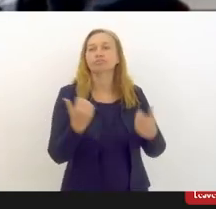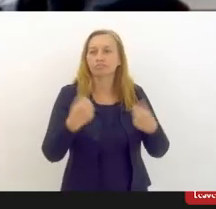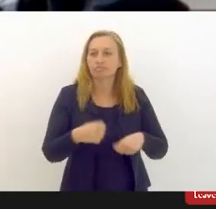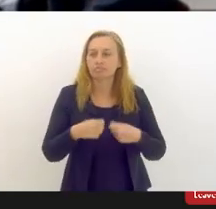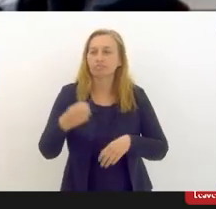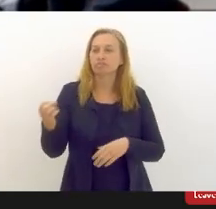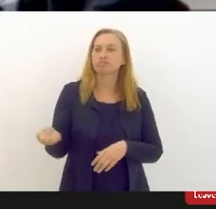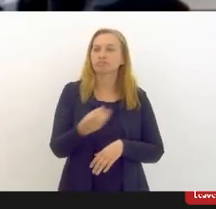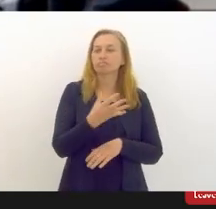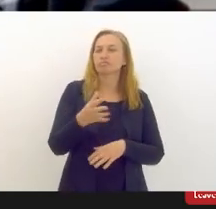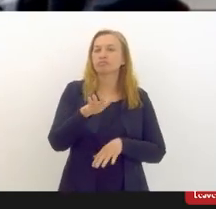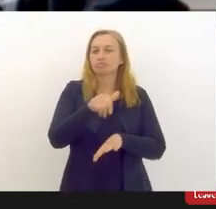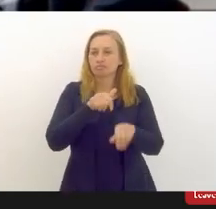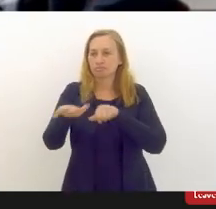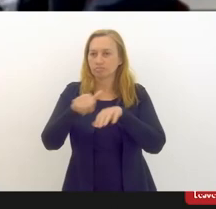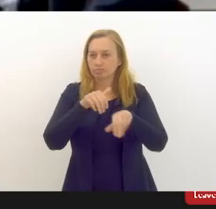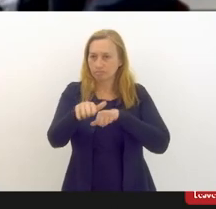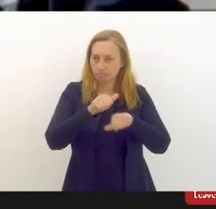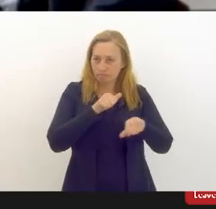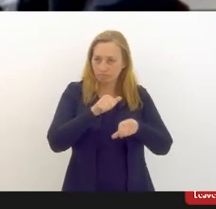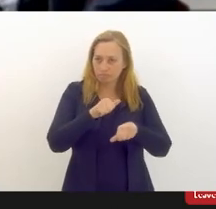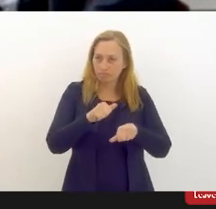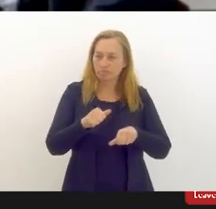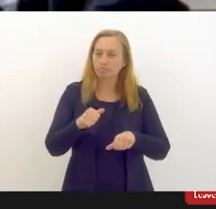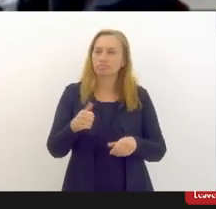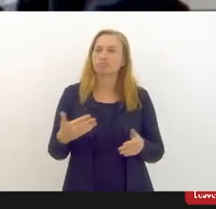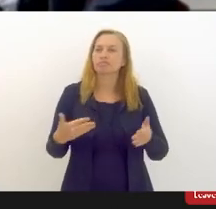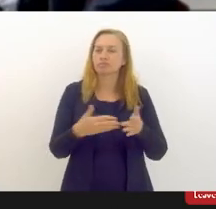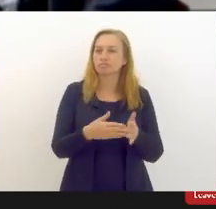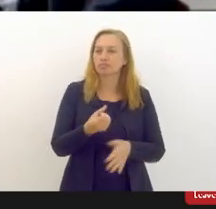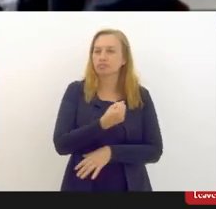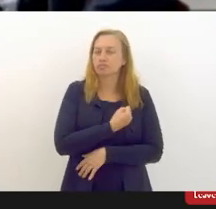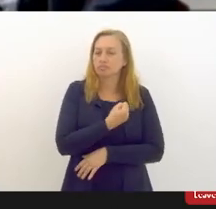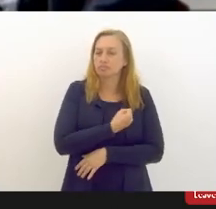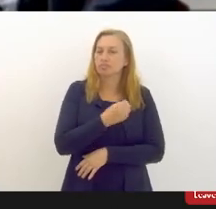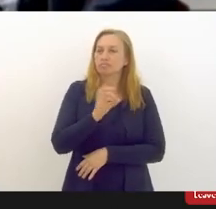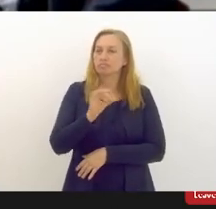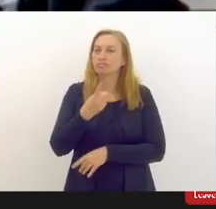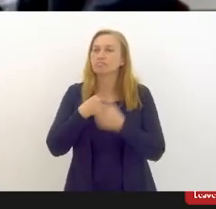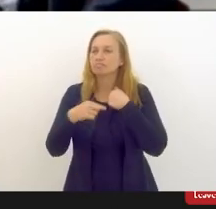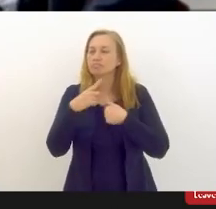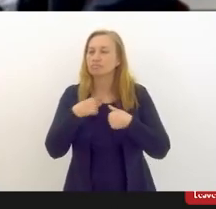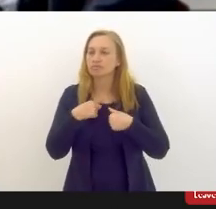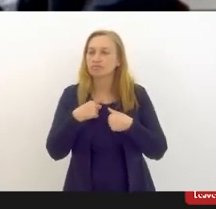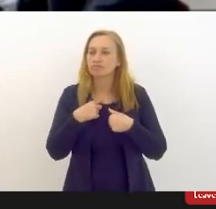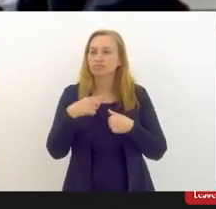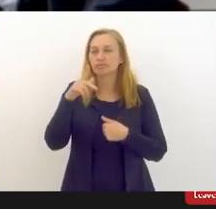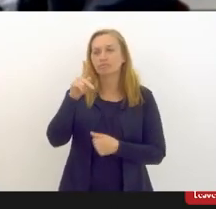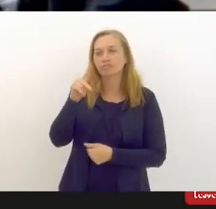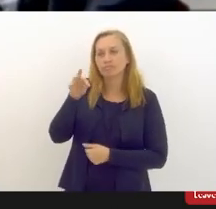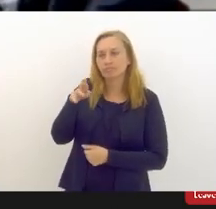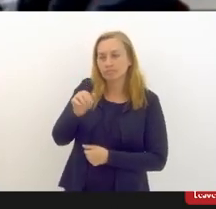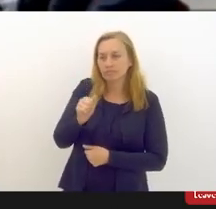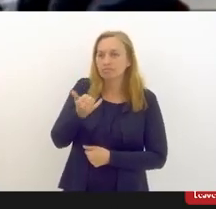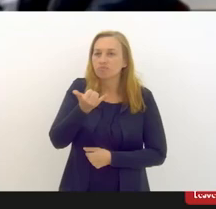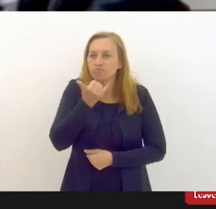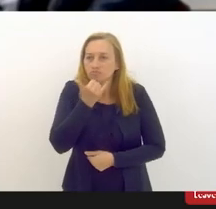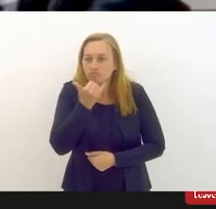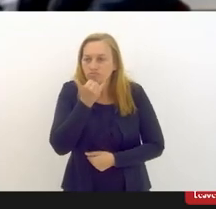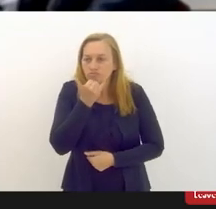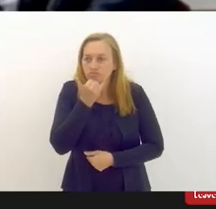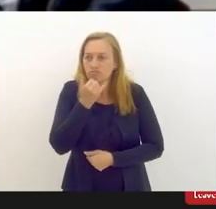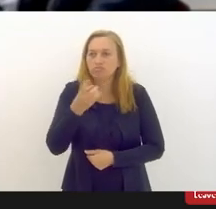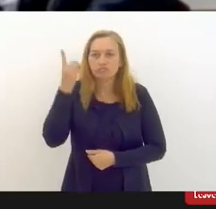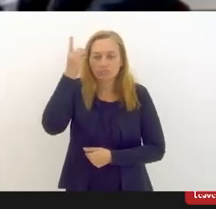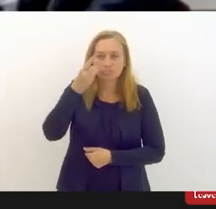nova convocação, para atingir os 600 já autorizados. Patrícia, desculpe, Patrícia, interromper você, que é o